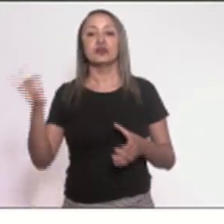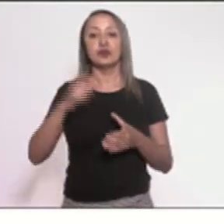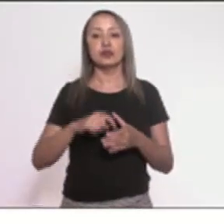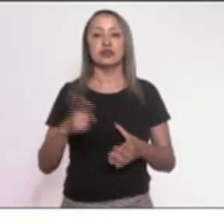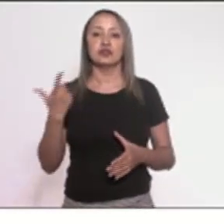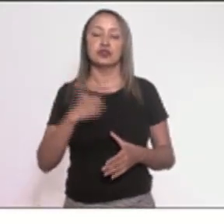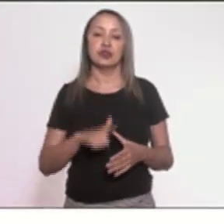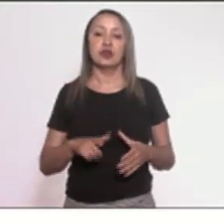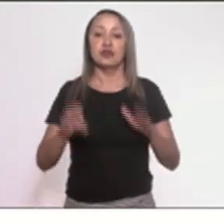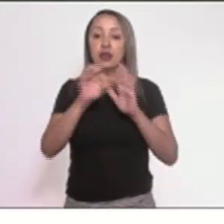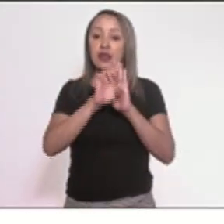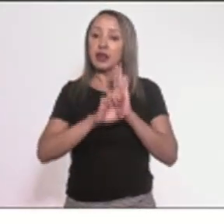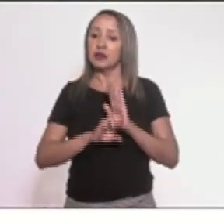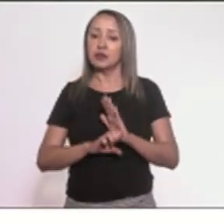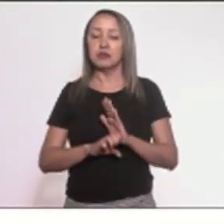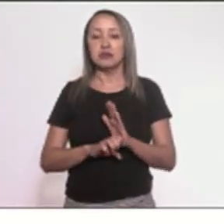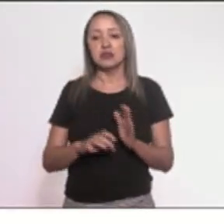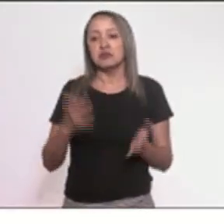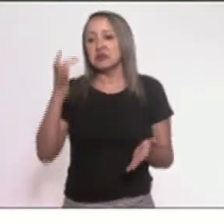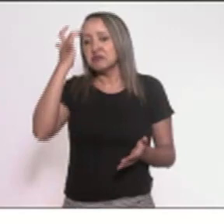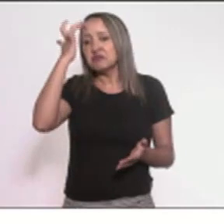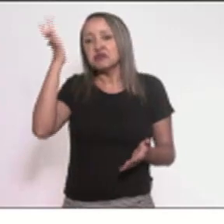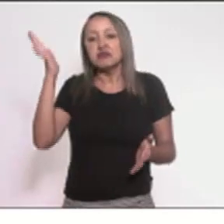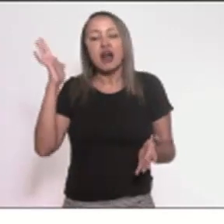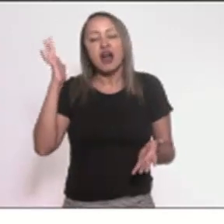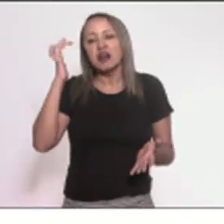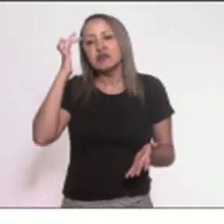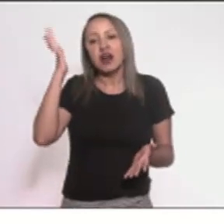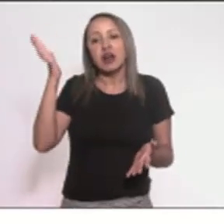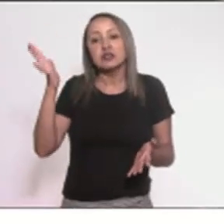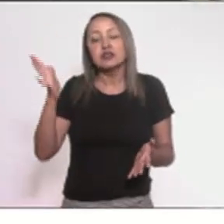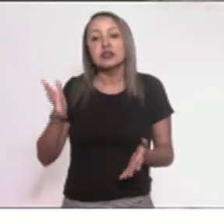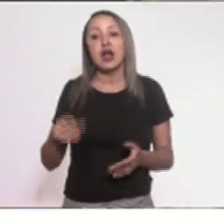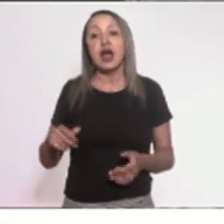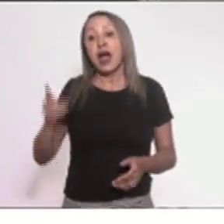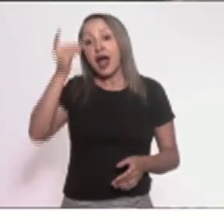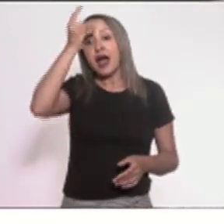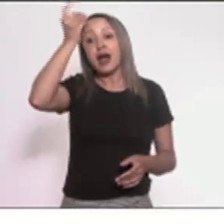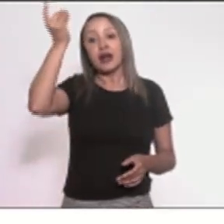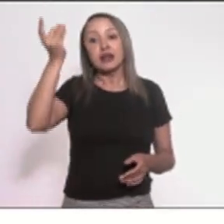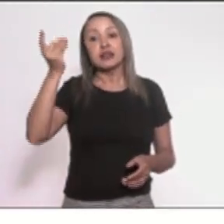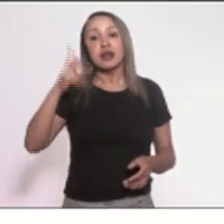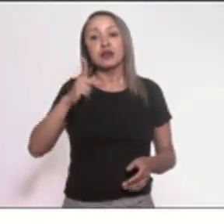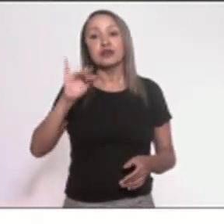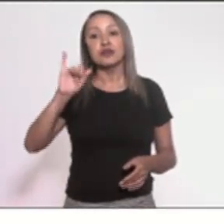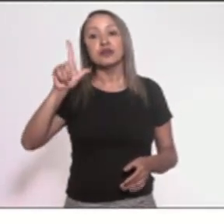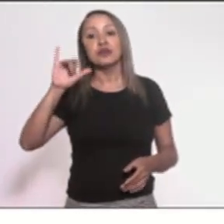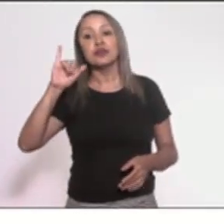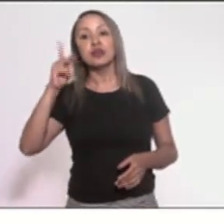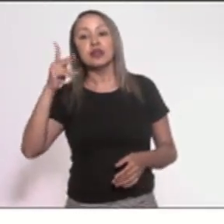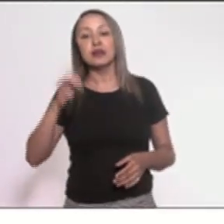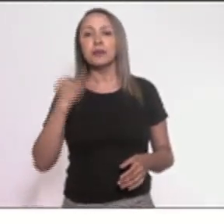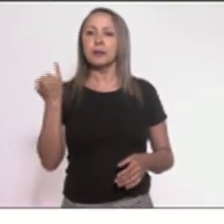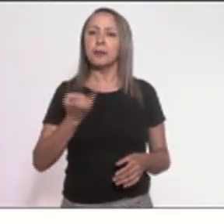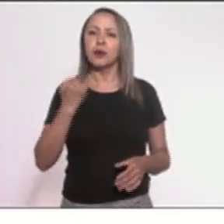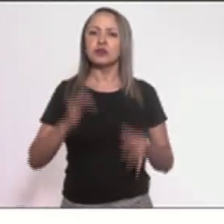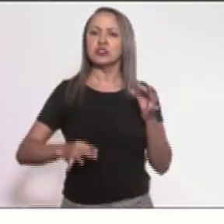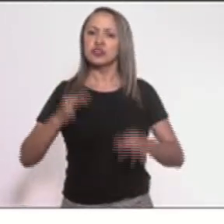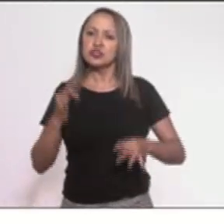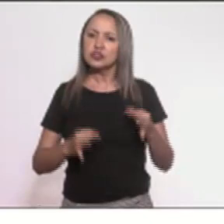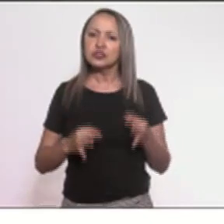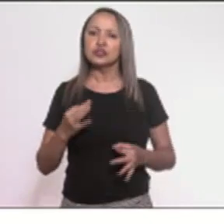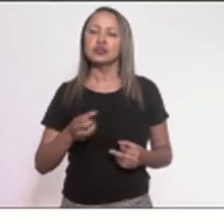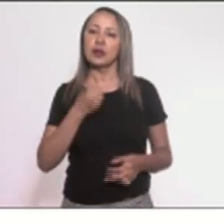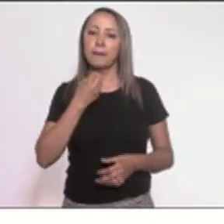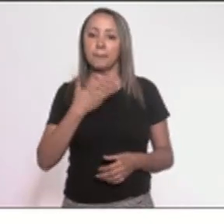a nossa emenda foi muito simples. A ideia do deputado Felipe Poubel é muito importante, muito justa e muito